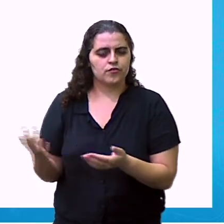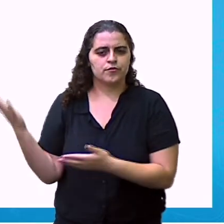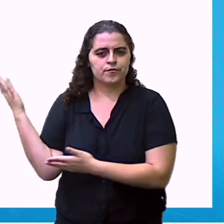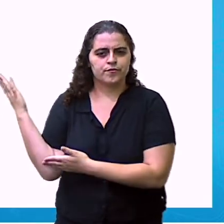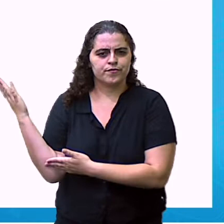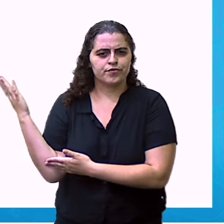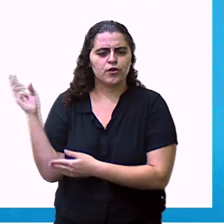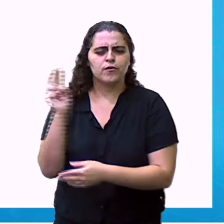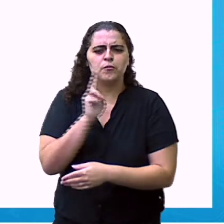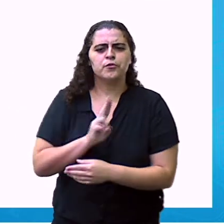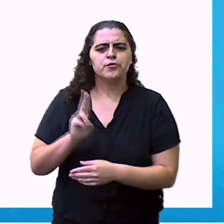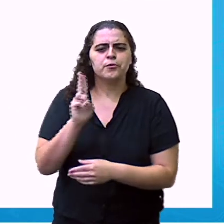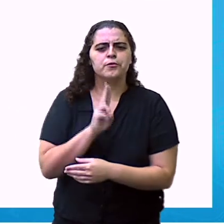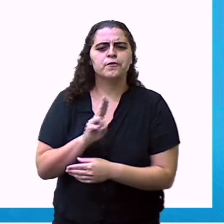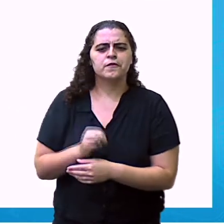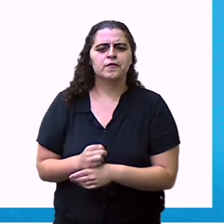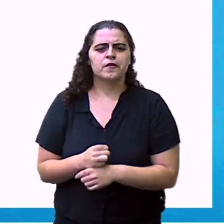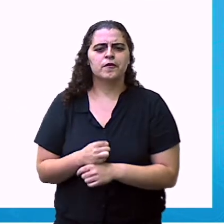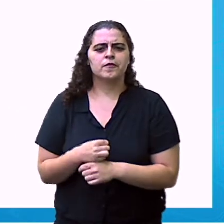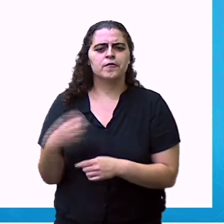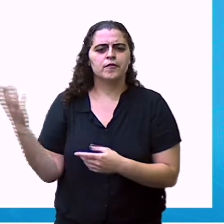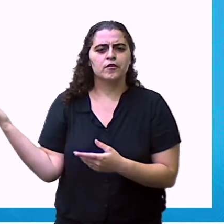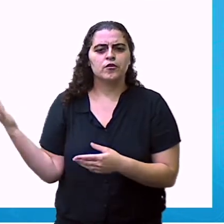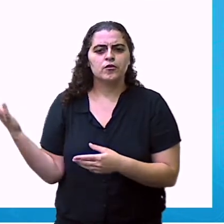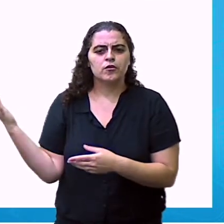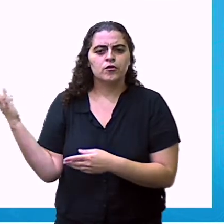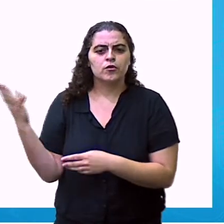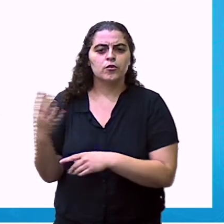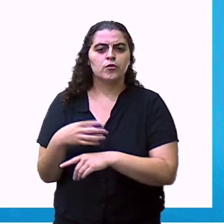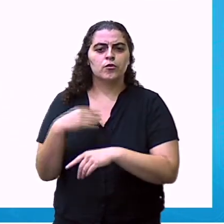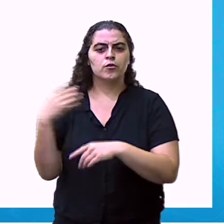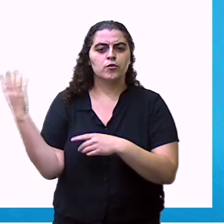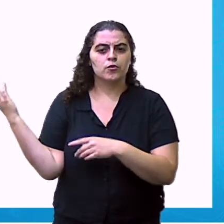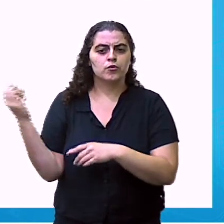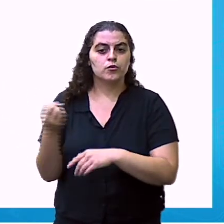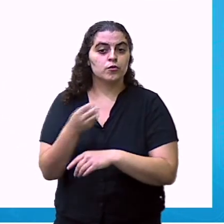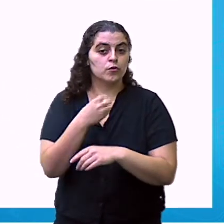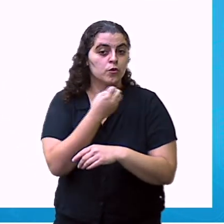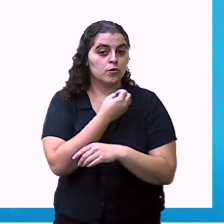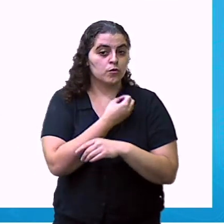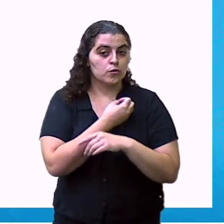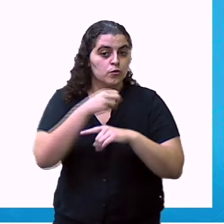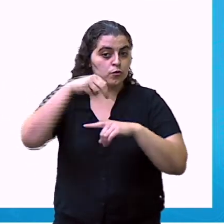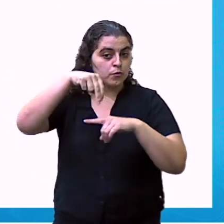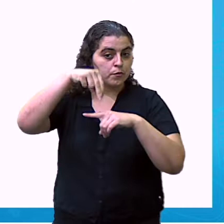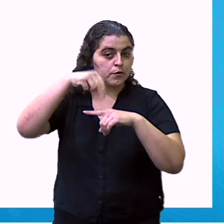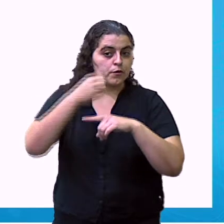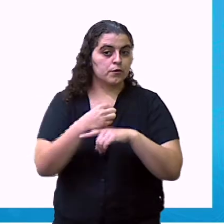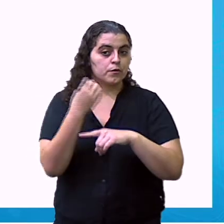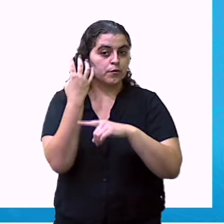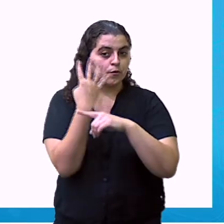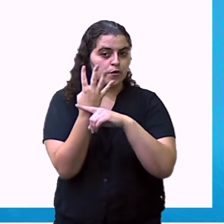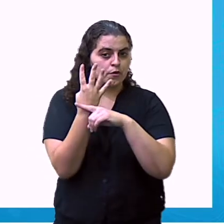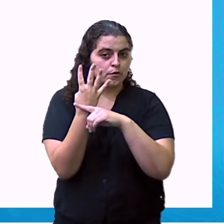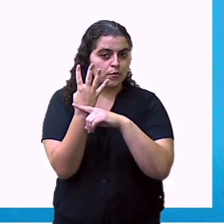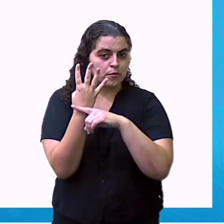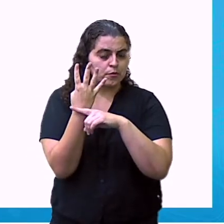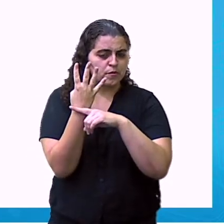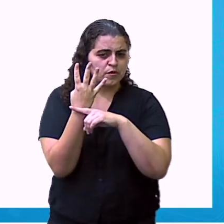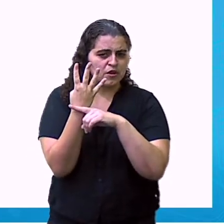aí a gente vai utilizar da sua totalidade o seu numerador. O numerador da fração